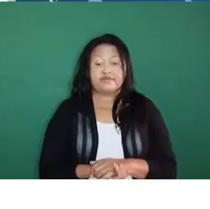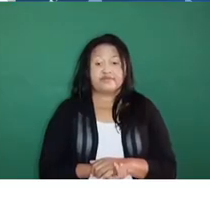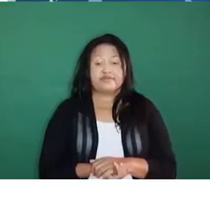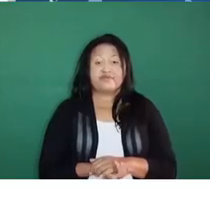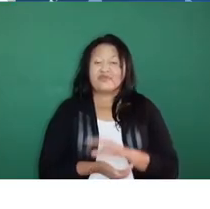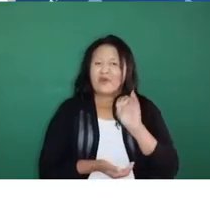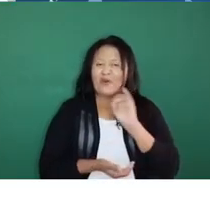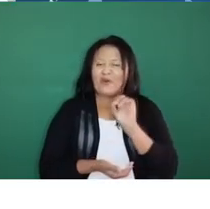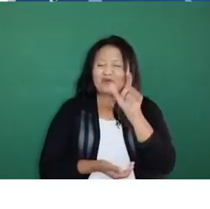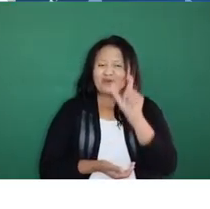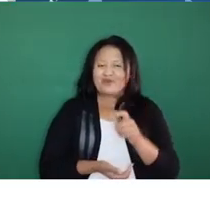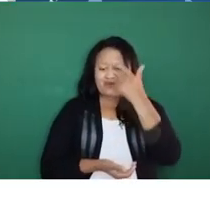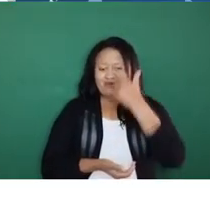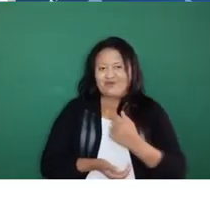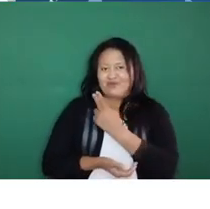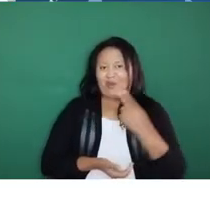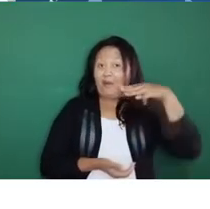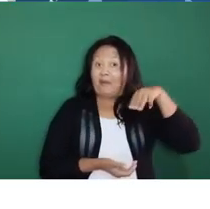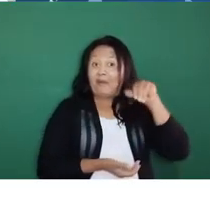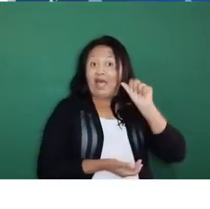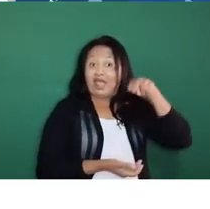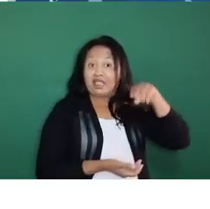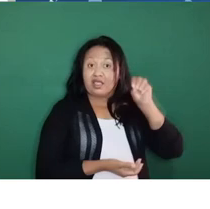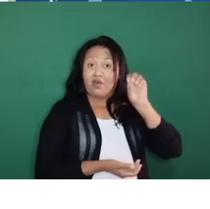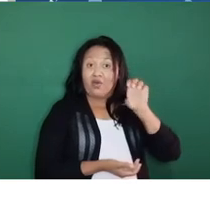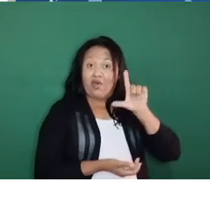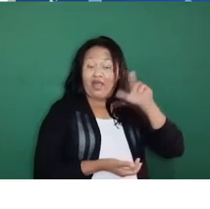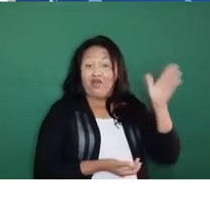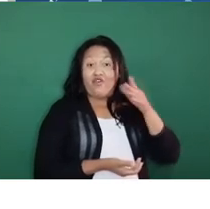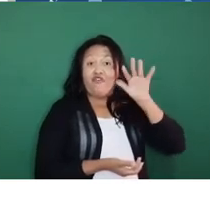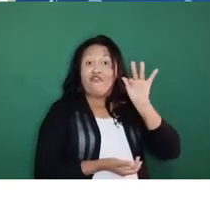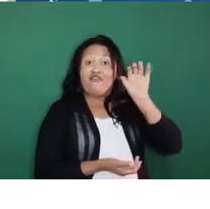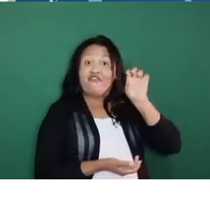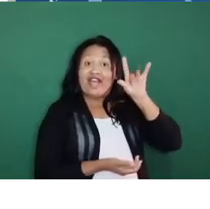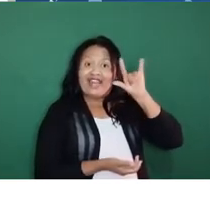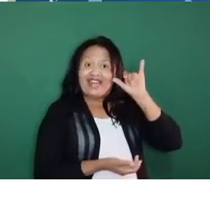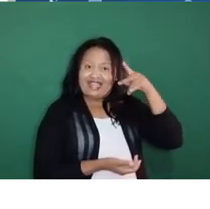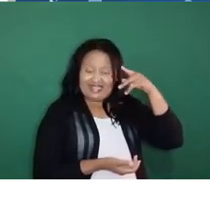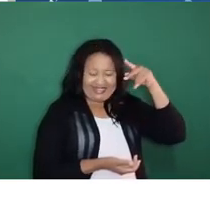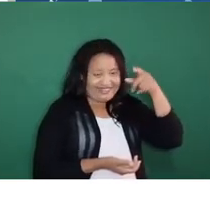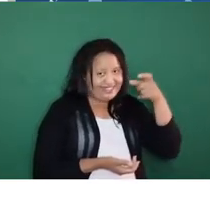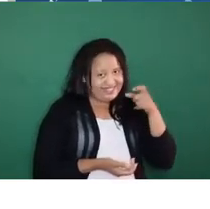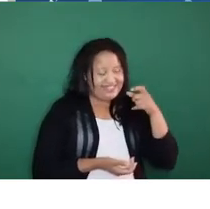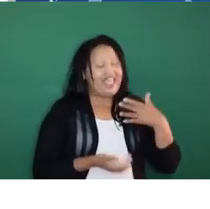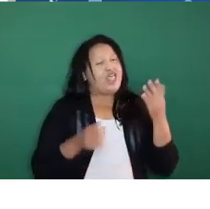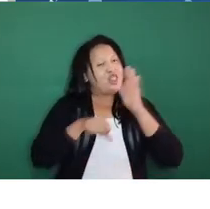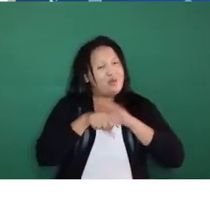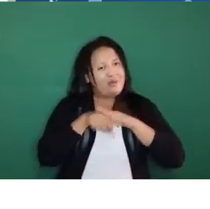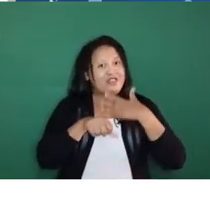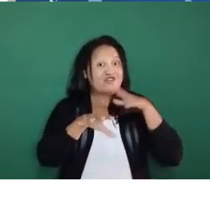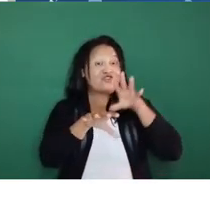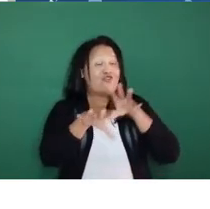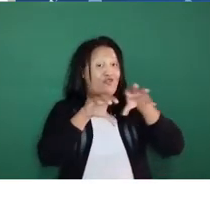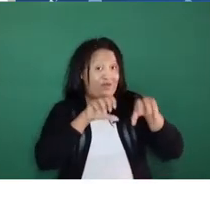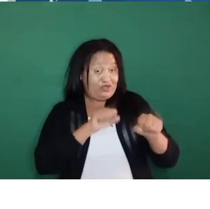Olá pessoas Eu me chamo Manuel Félix e atualmente eu sou formador de alguns dos professores que dão